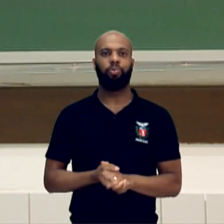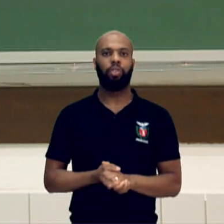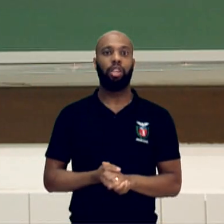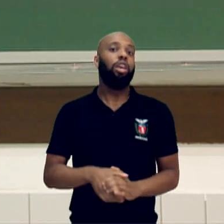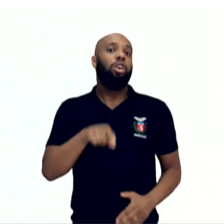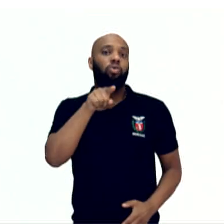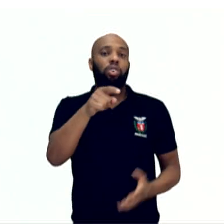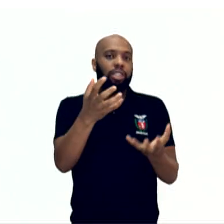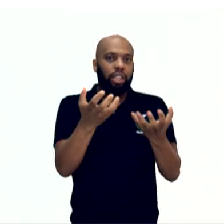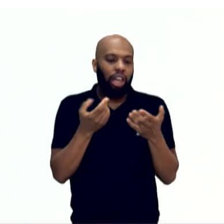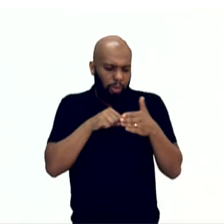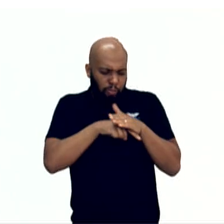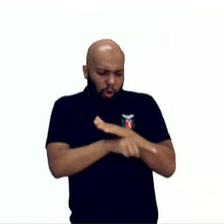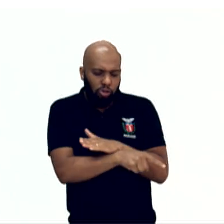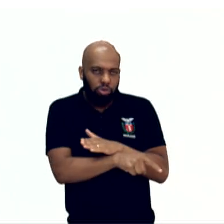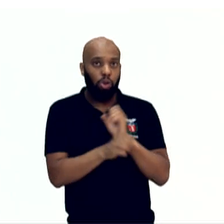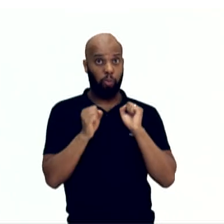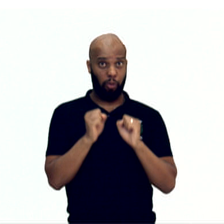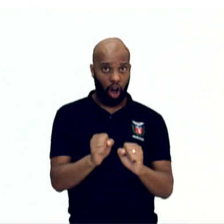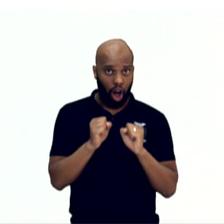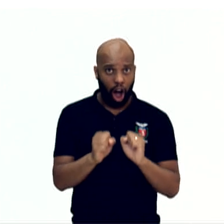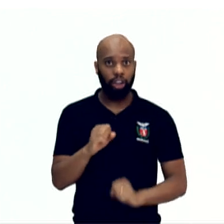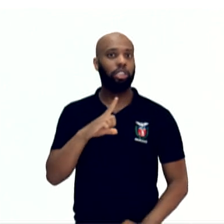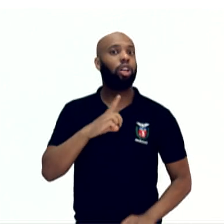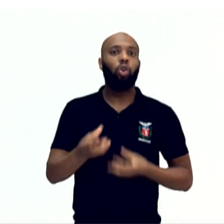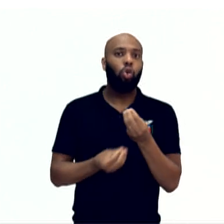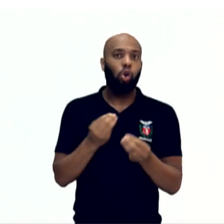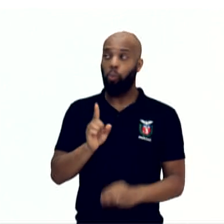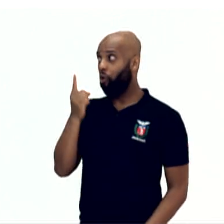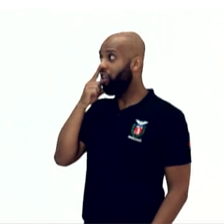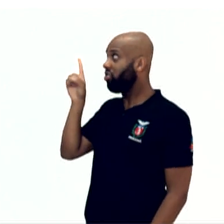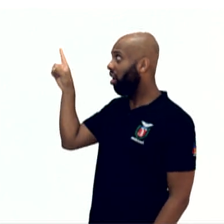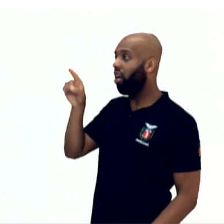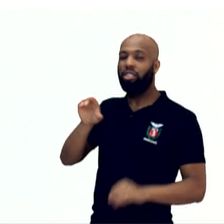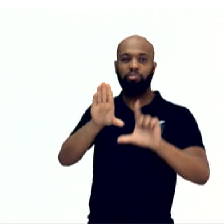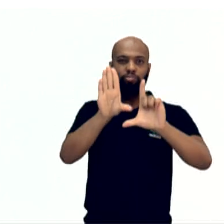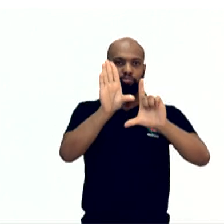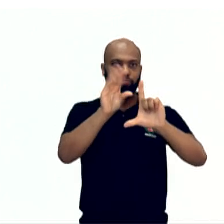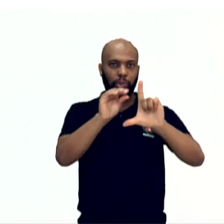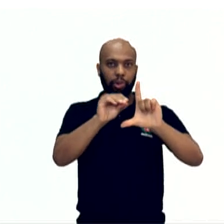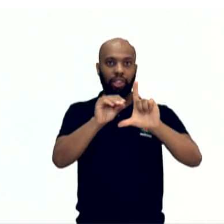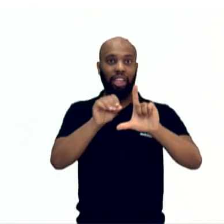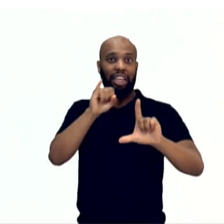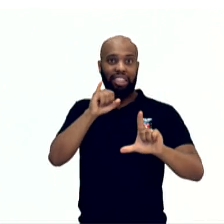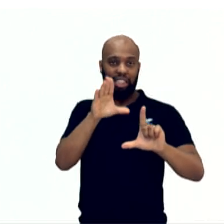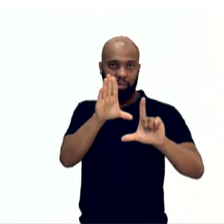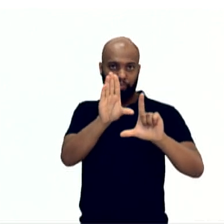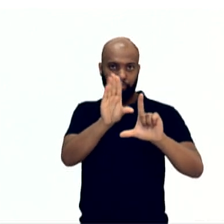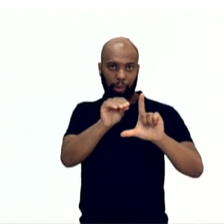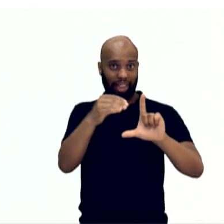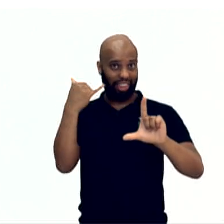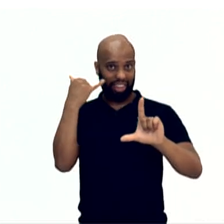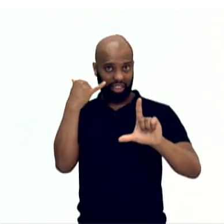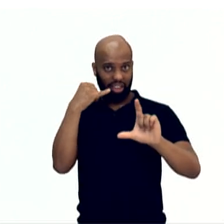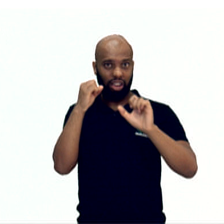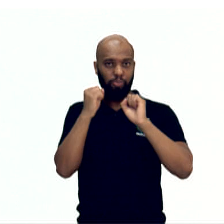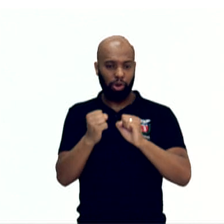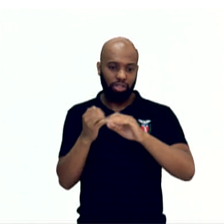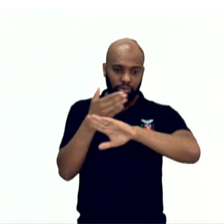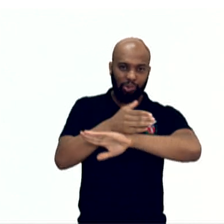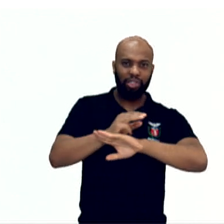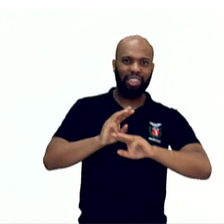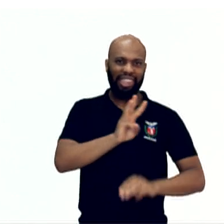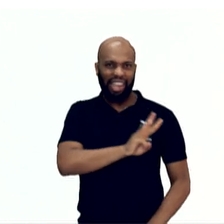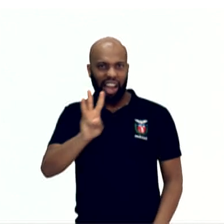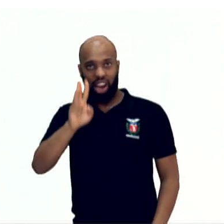Para vocês saberem mais, nesse QR Code, vocês vão dar direto com várias autobiografias, com